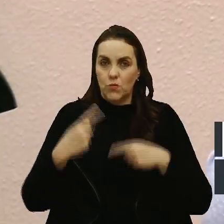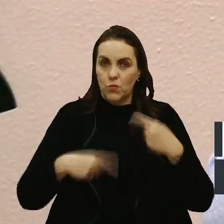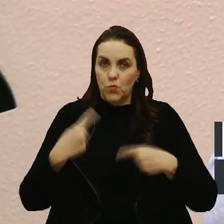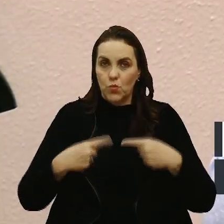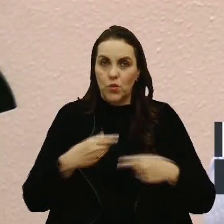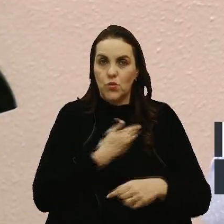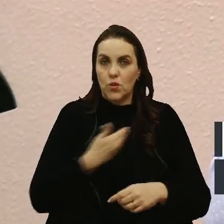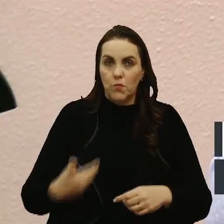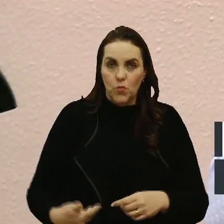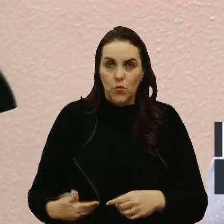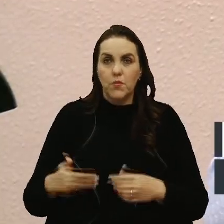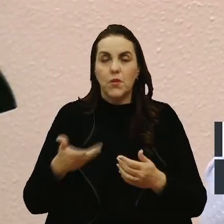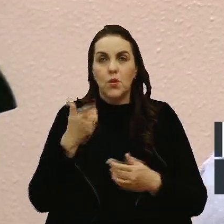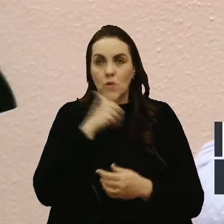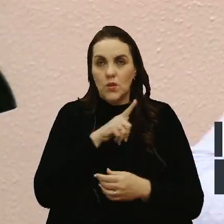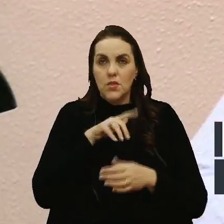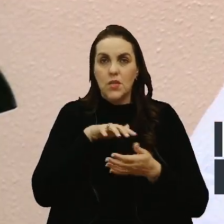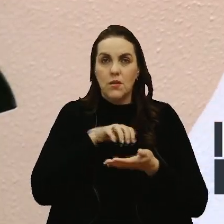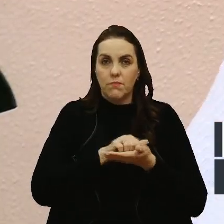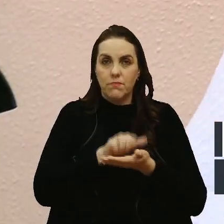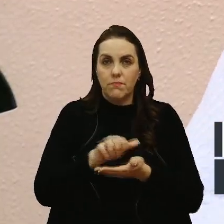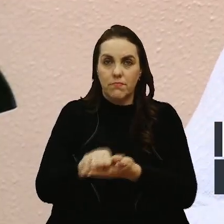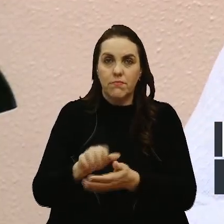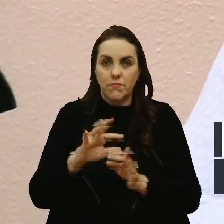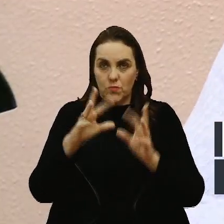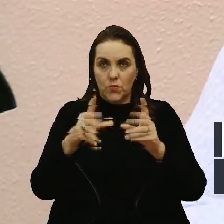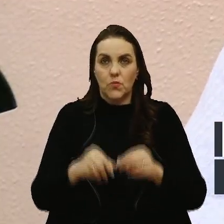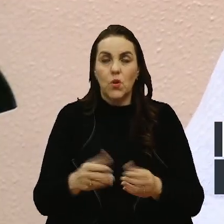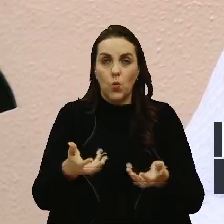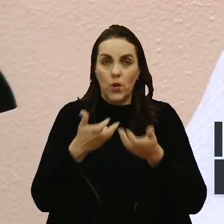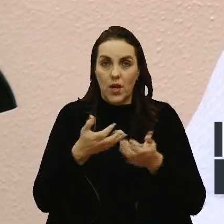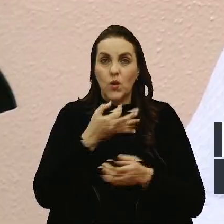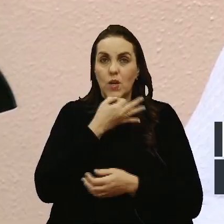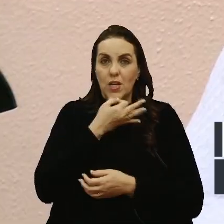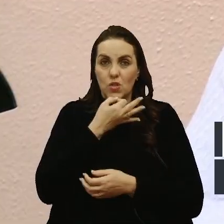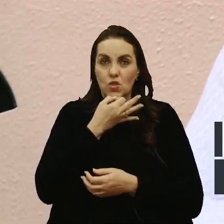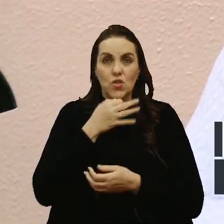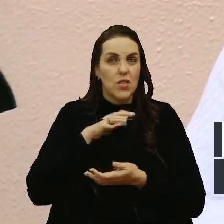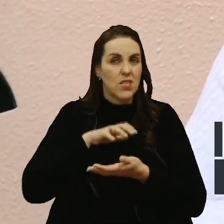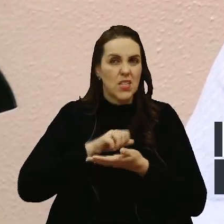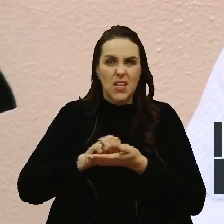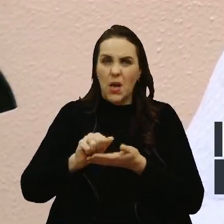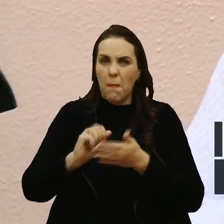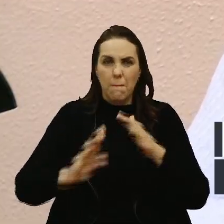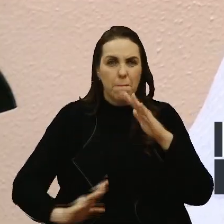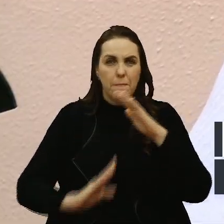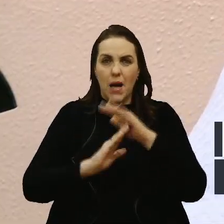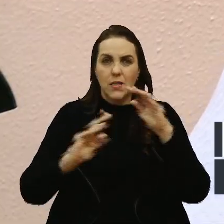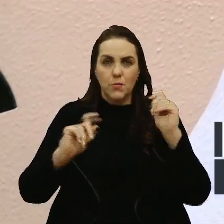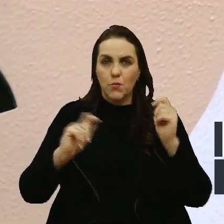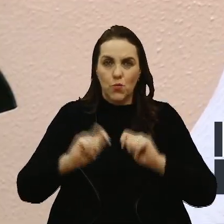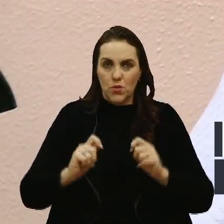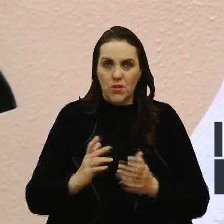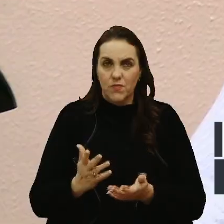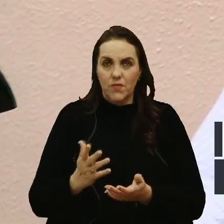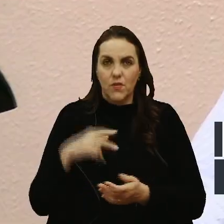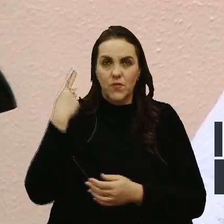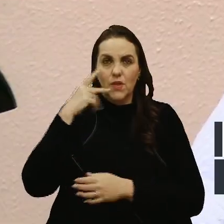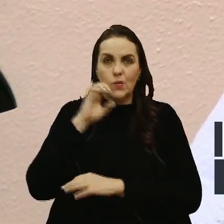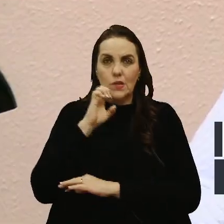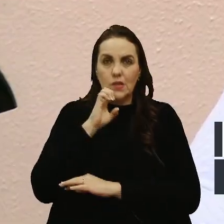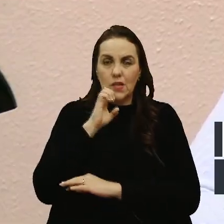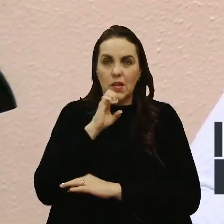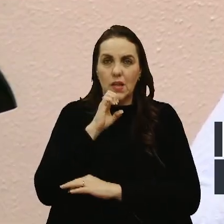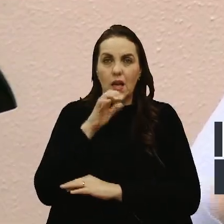públicas para buscar a regularização. Eu quero que Caxias regularize o máximo possível, vereadora Estela, de áreas